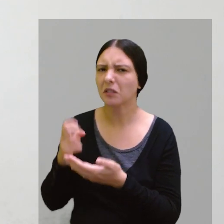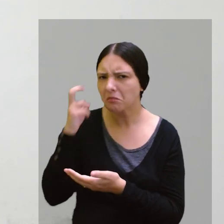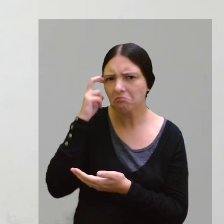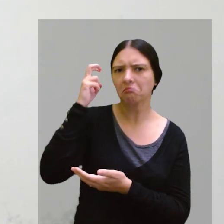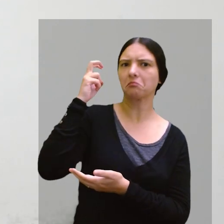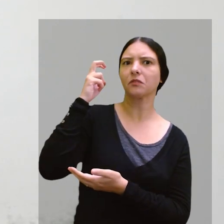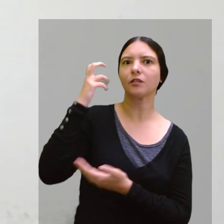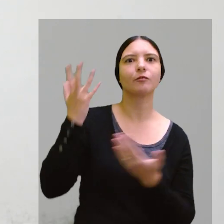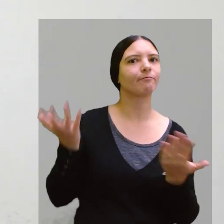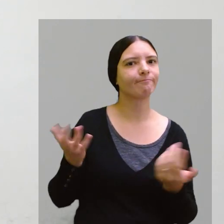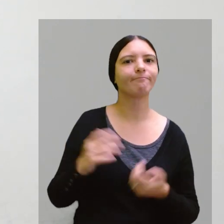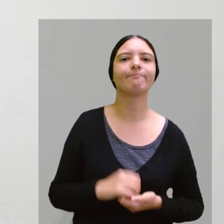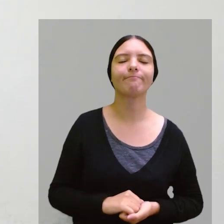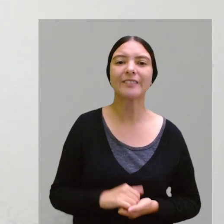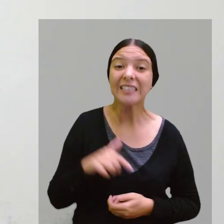inteligível?